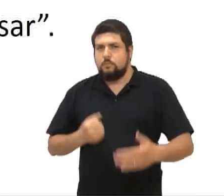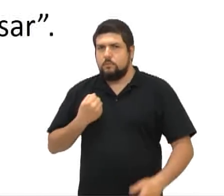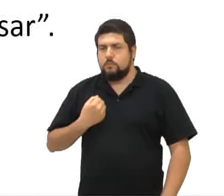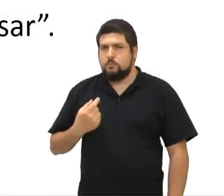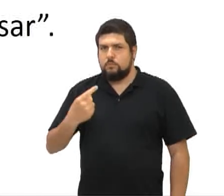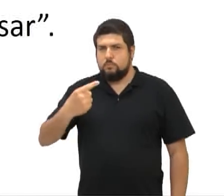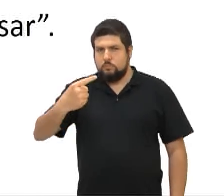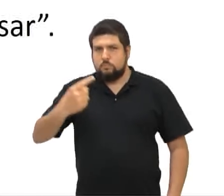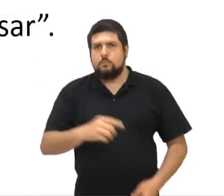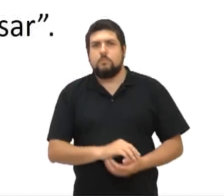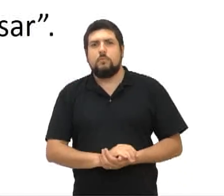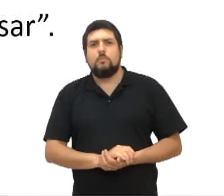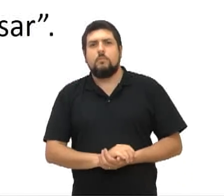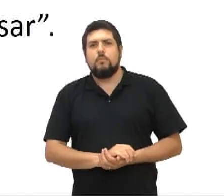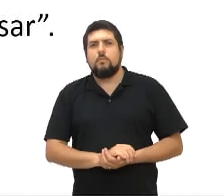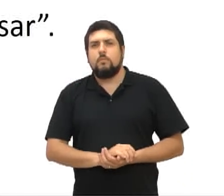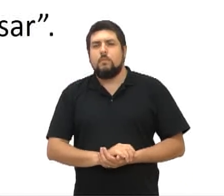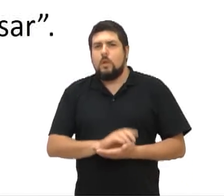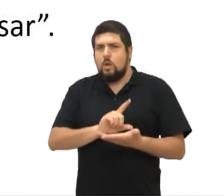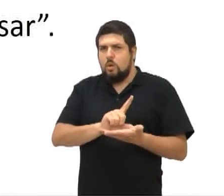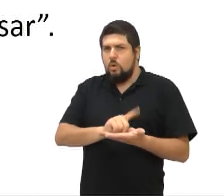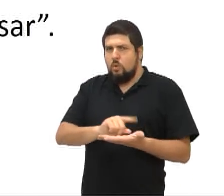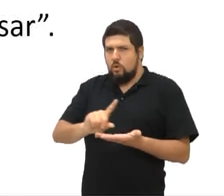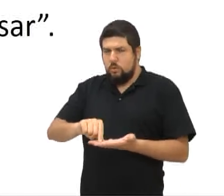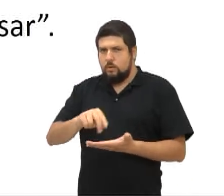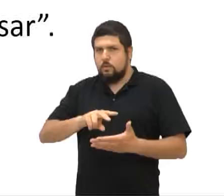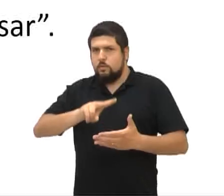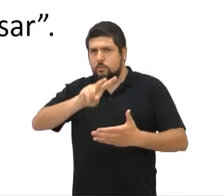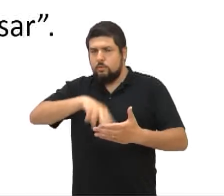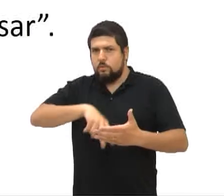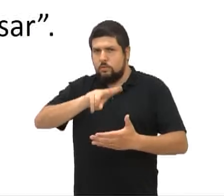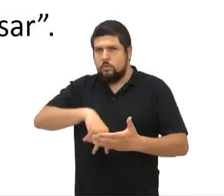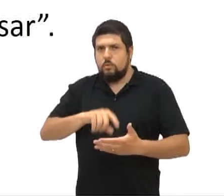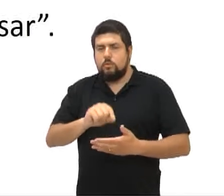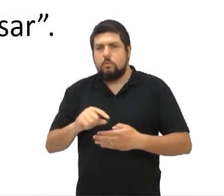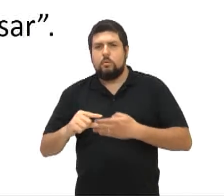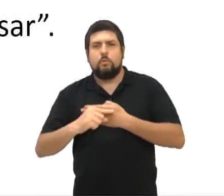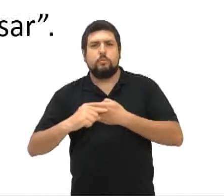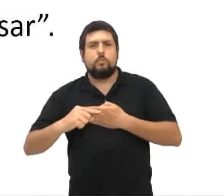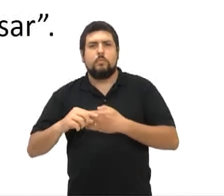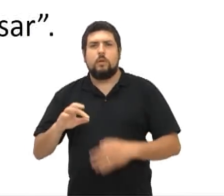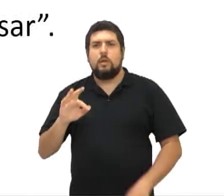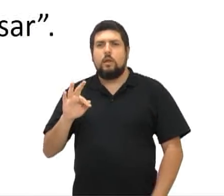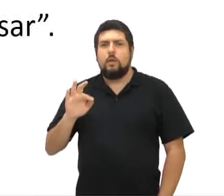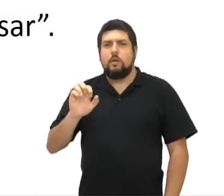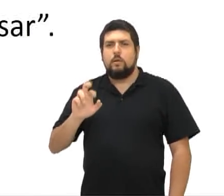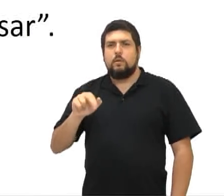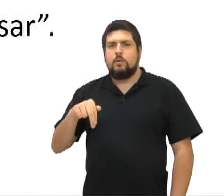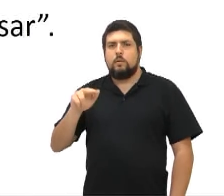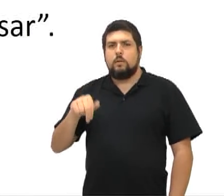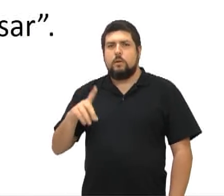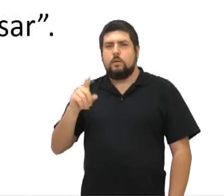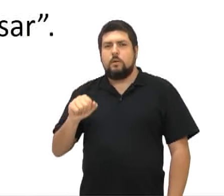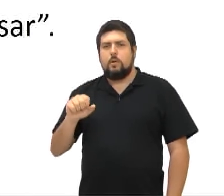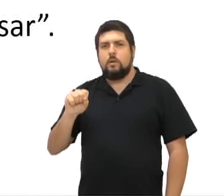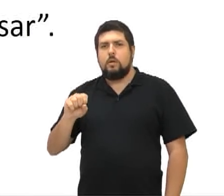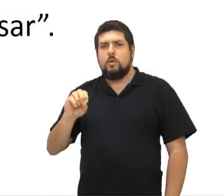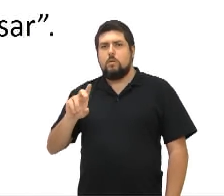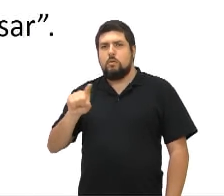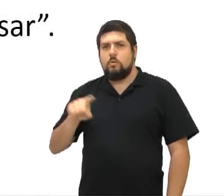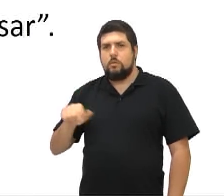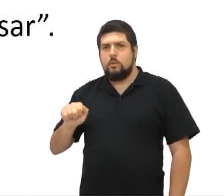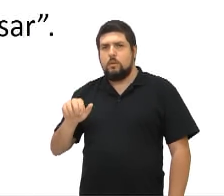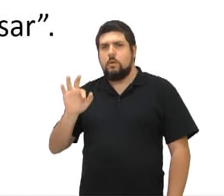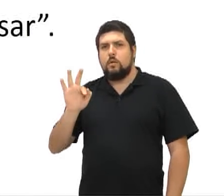O artigo lido, eu falei para vocês que eu ia falar da autora, né? Foi escrito por Fernanda de Souza Fagundes e foi